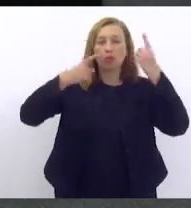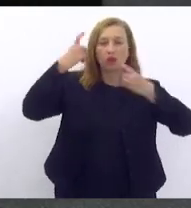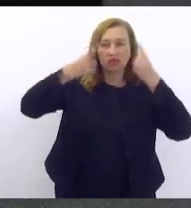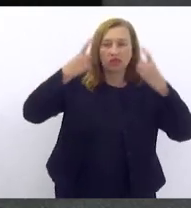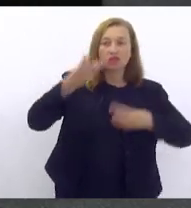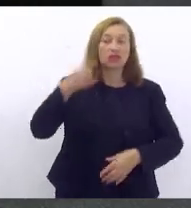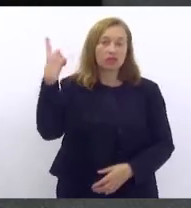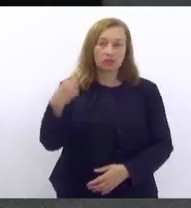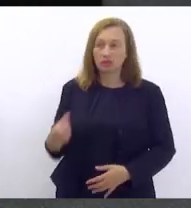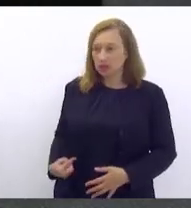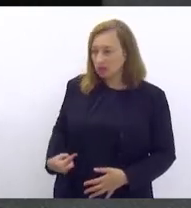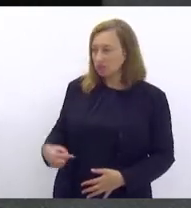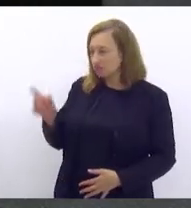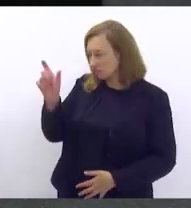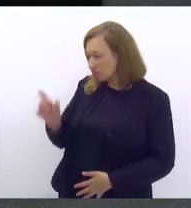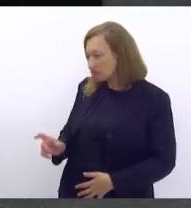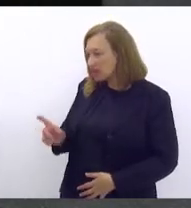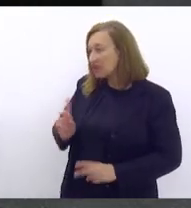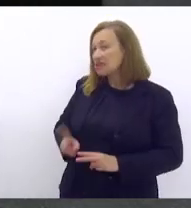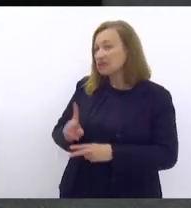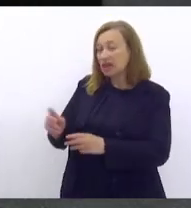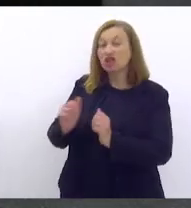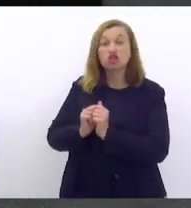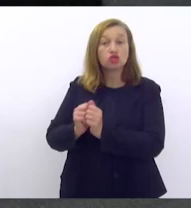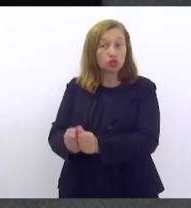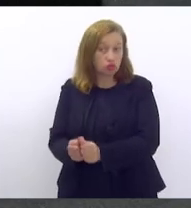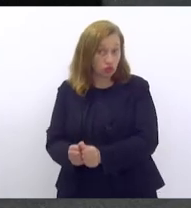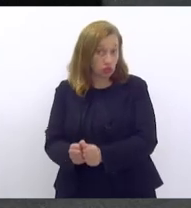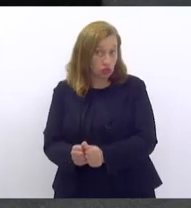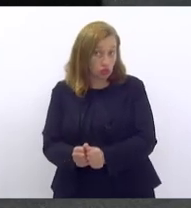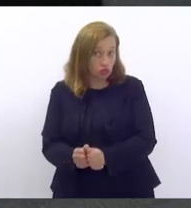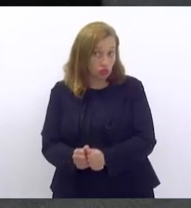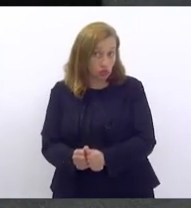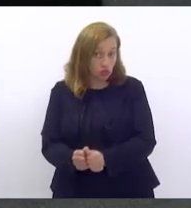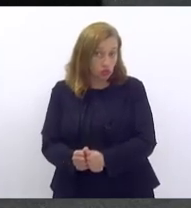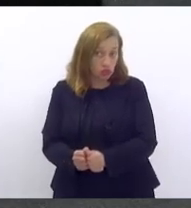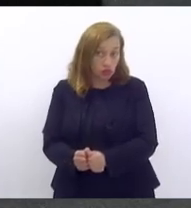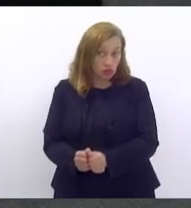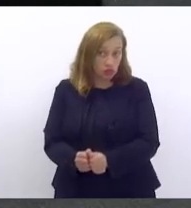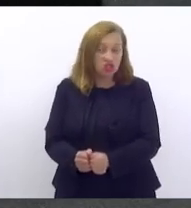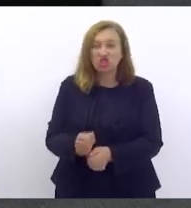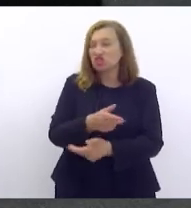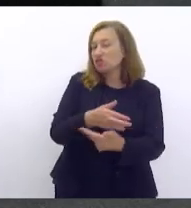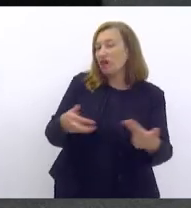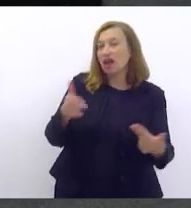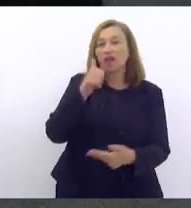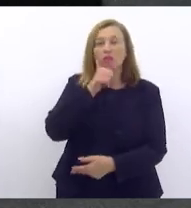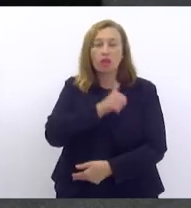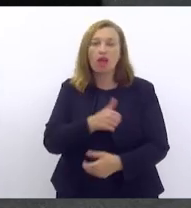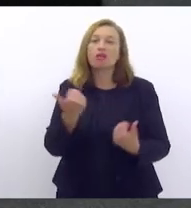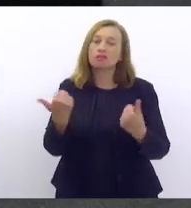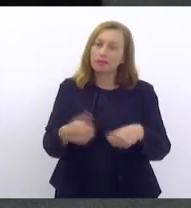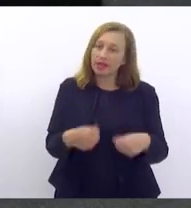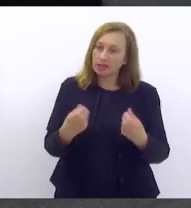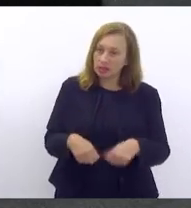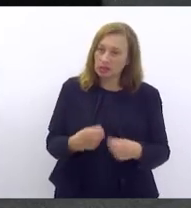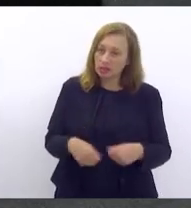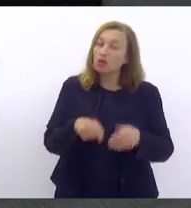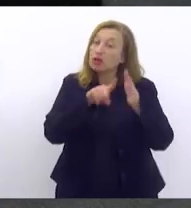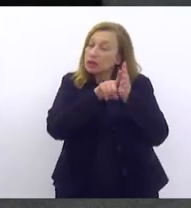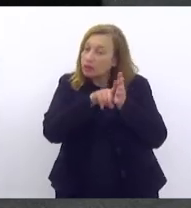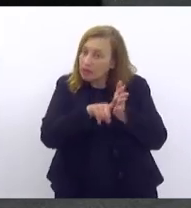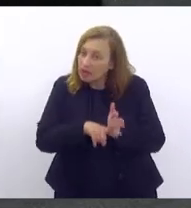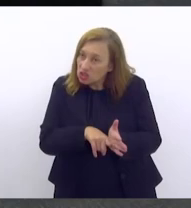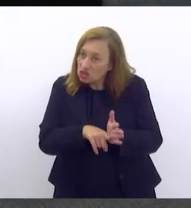da deputada Dani Balbi segue aí junto e numa toada de mulheres que precisam que